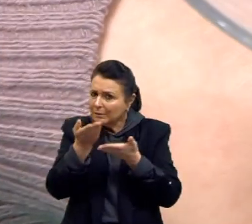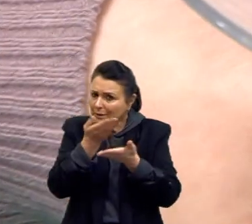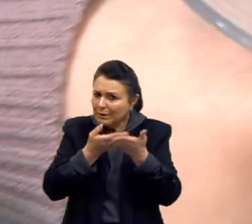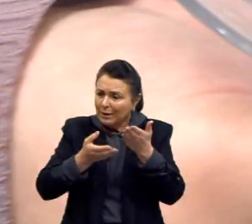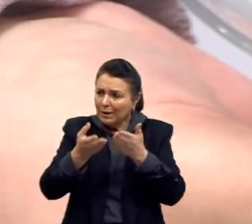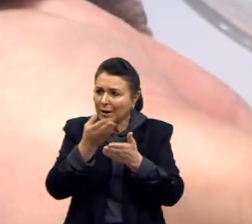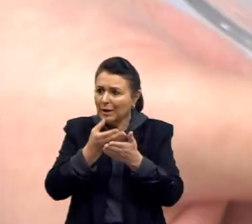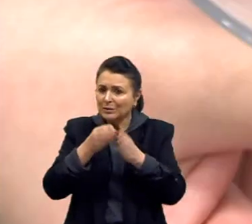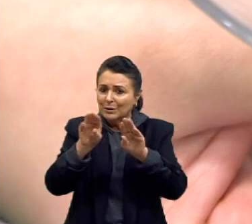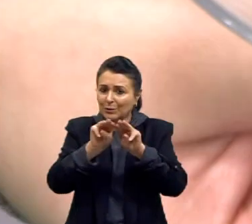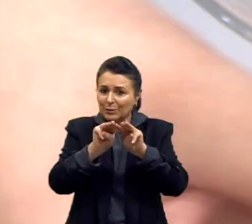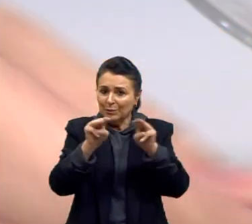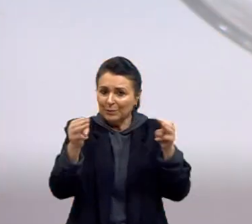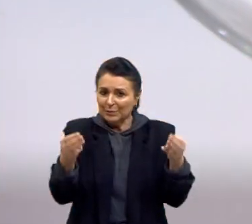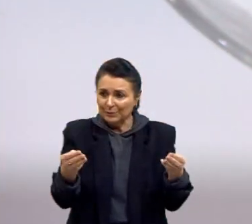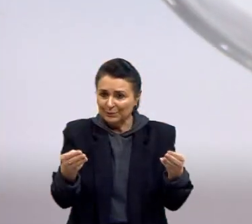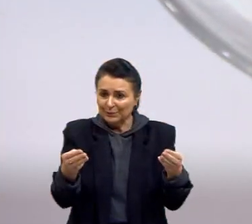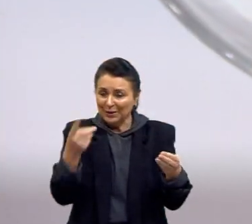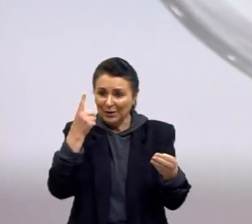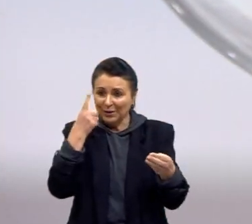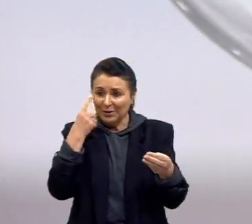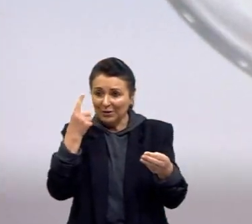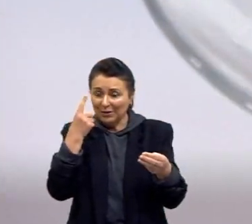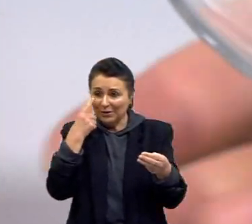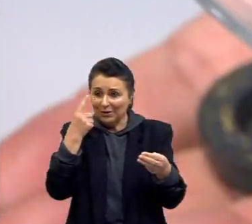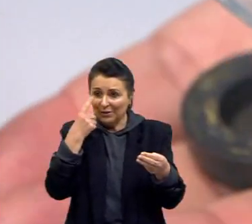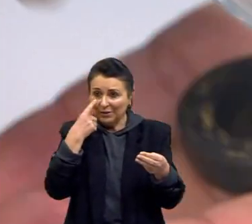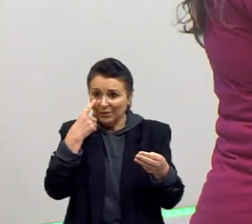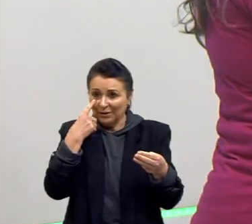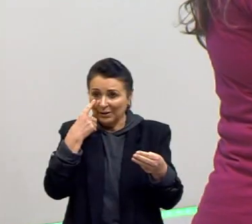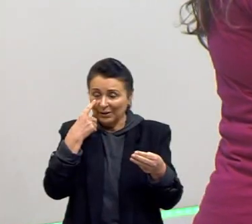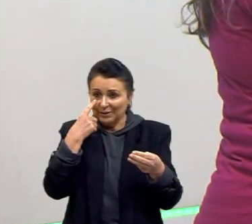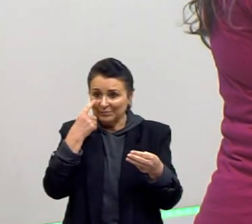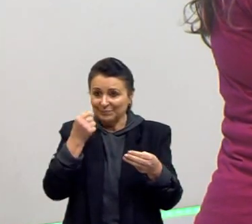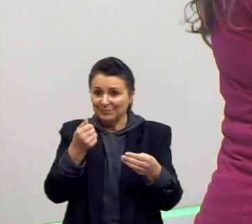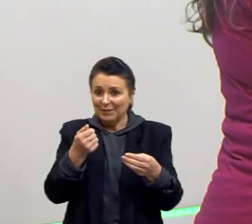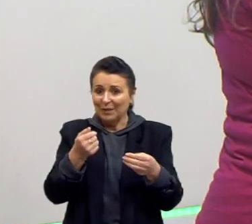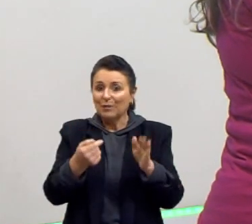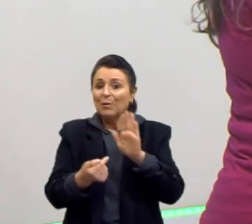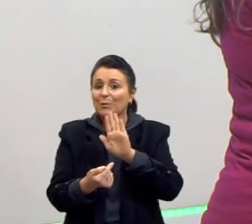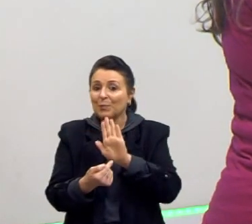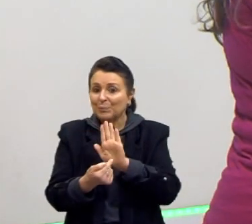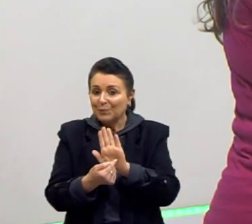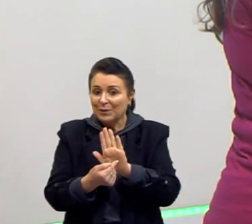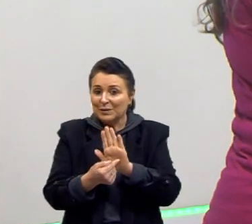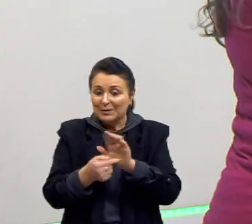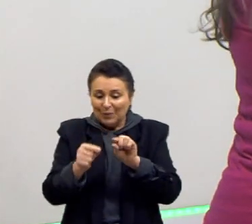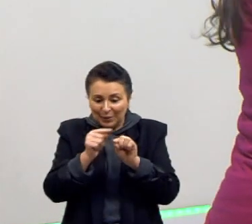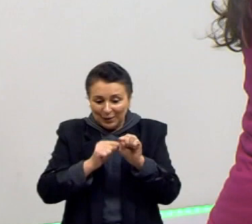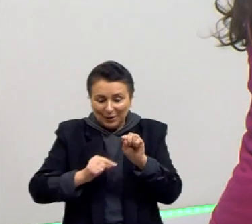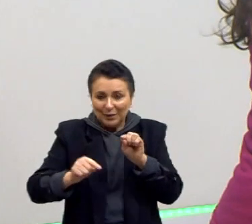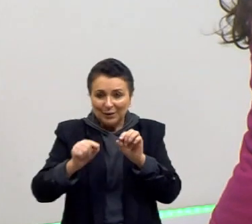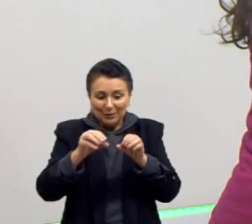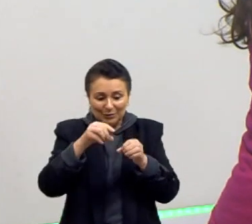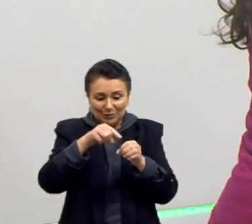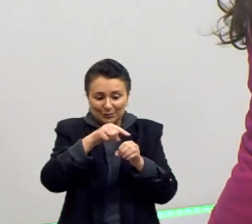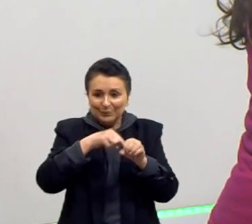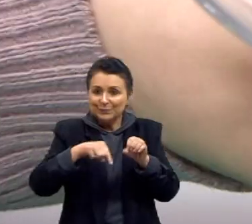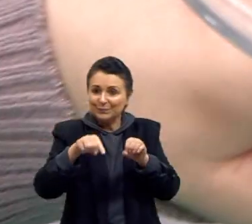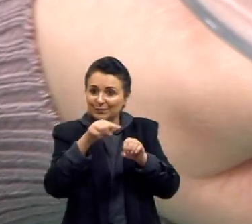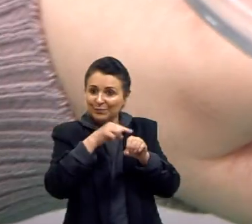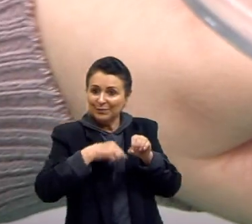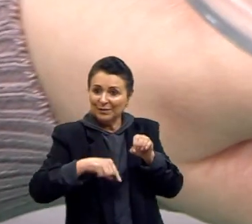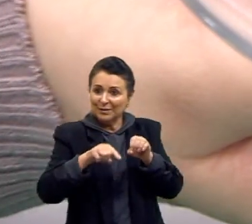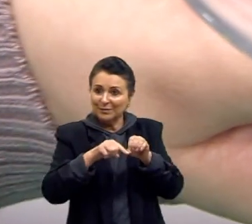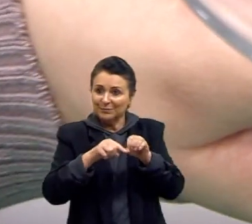com o magnetismo Então olha esse daqui Cadê o redondinho mostrar esse redondinho aqui ou às vezes a gente